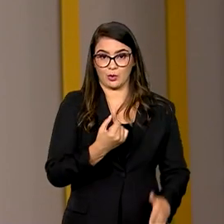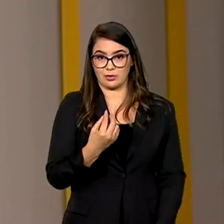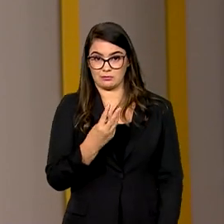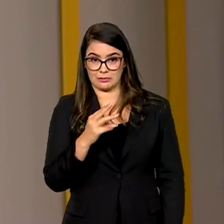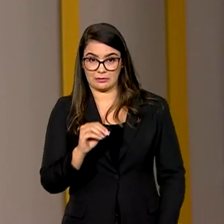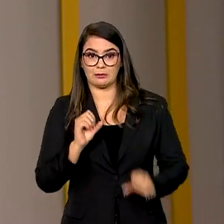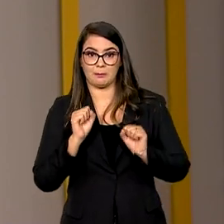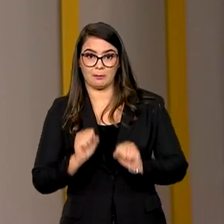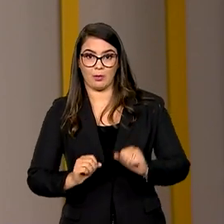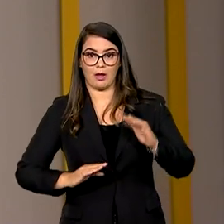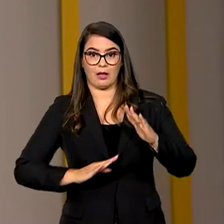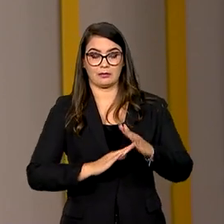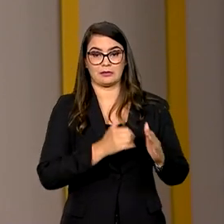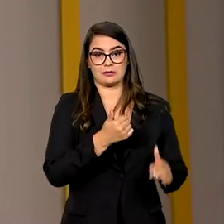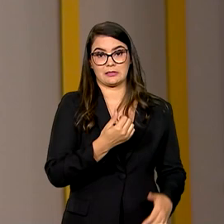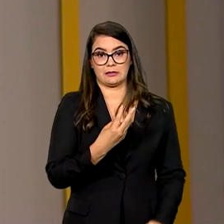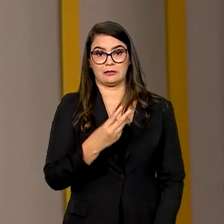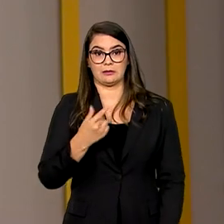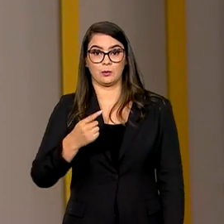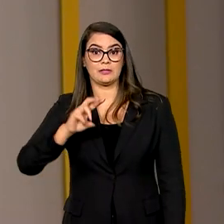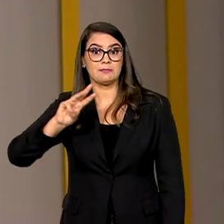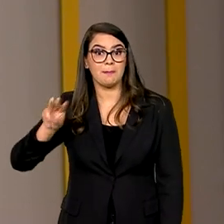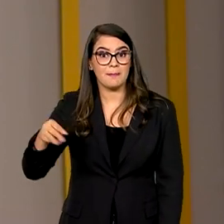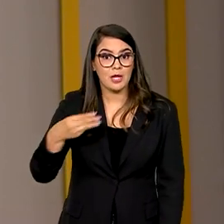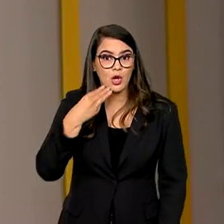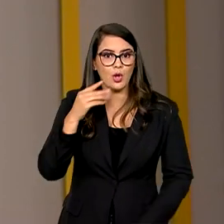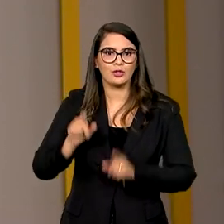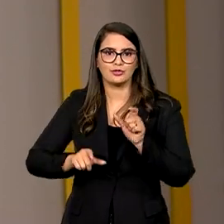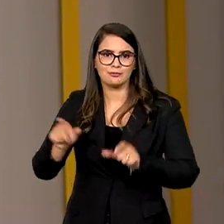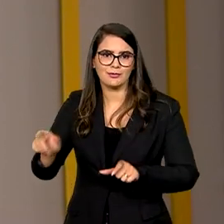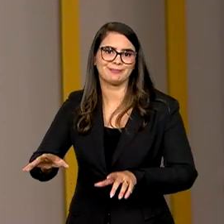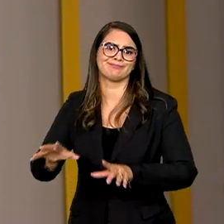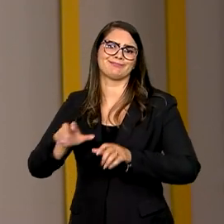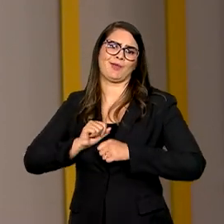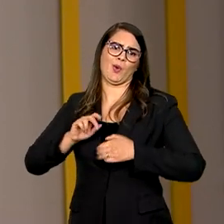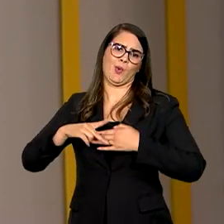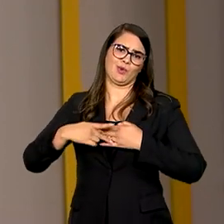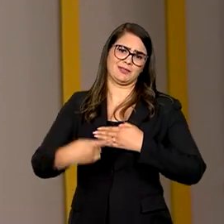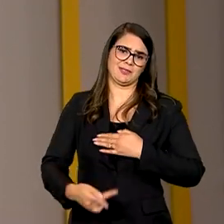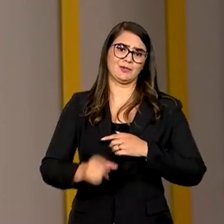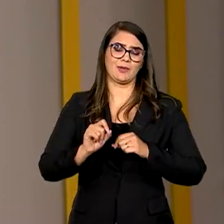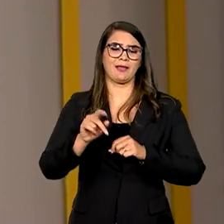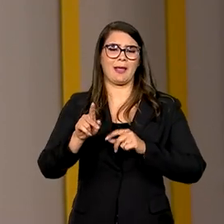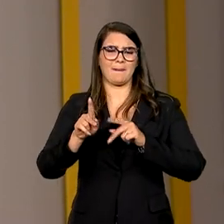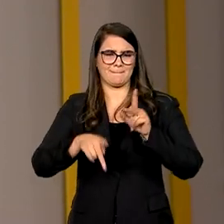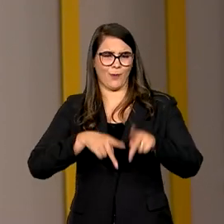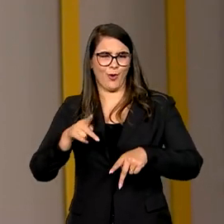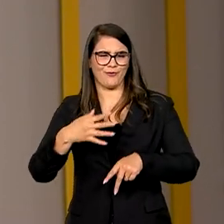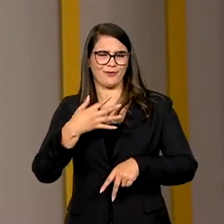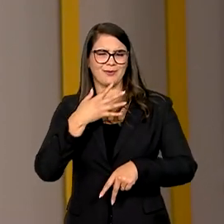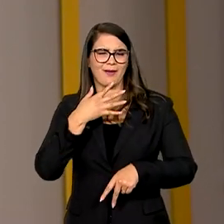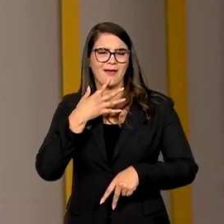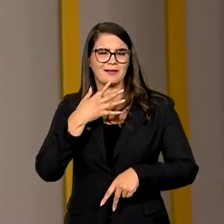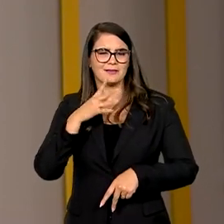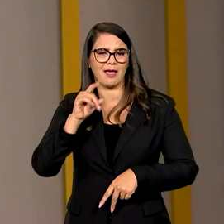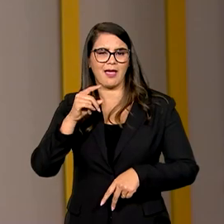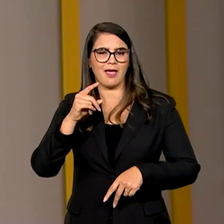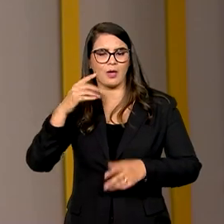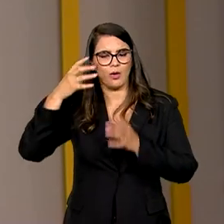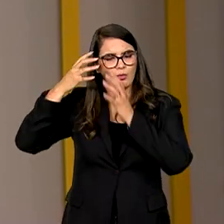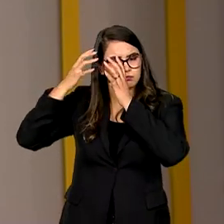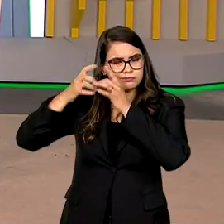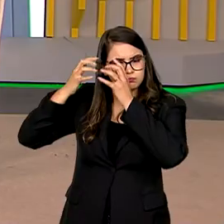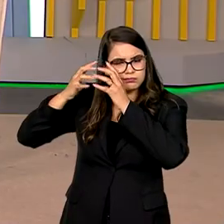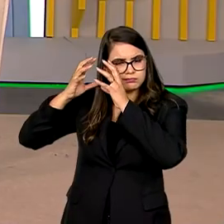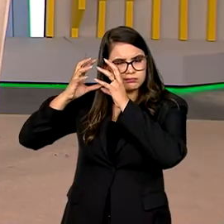a 132 milhões de pacientes que enfrentam as consequências do que é popularmente conhecido como a degeneração